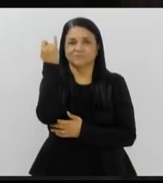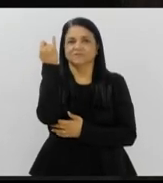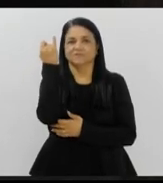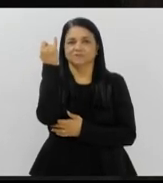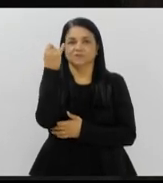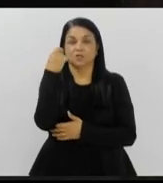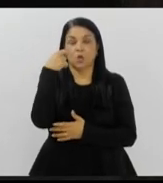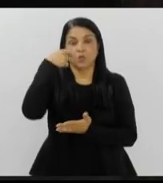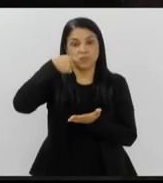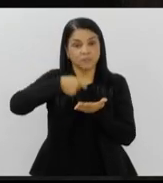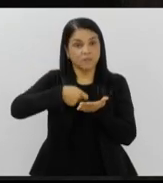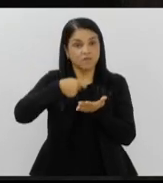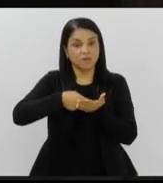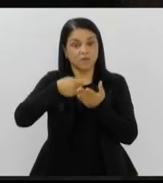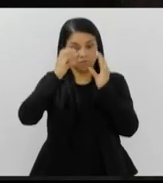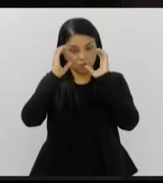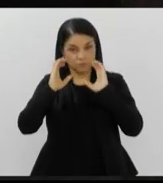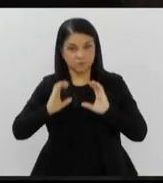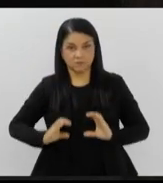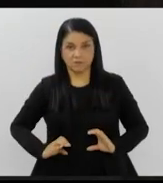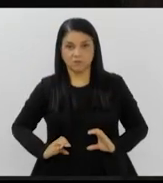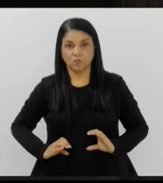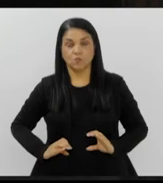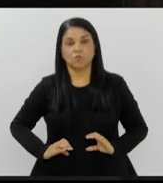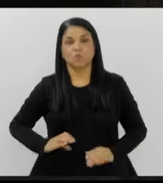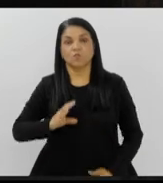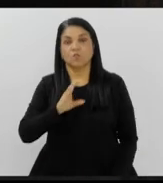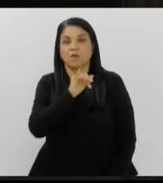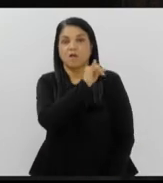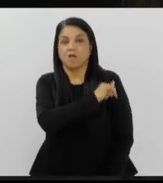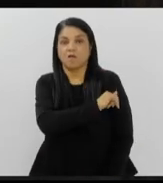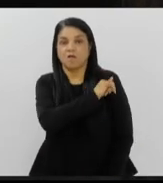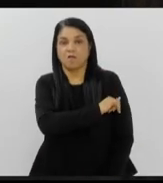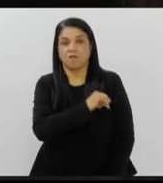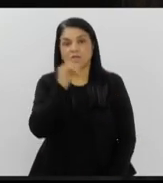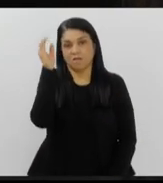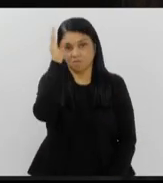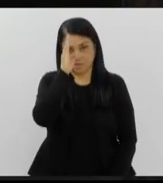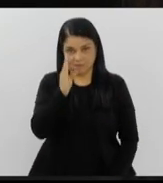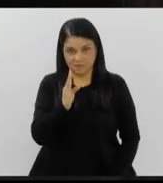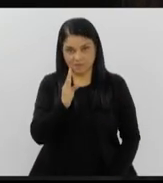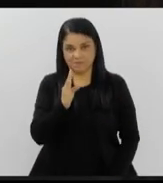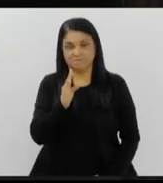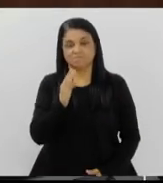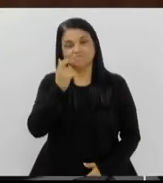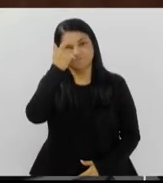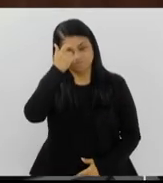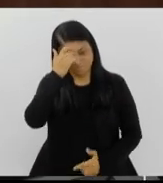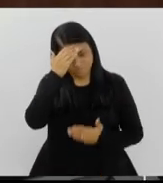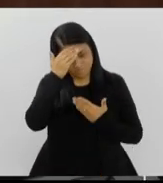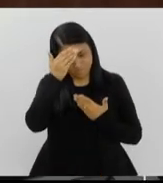nosso dever como cidadão, como carioca e como brasileira. Muito obrigada.